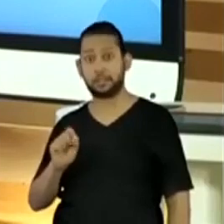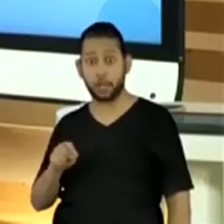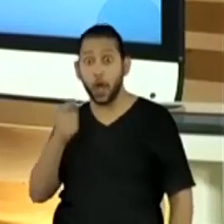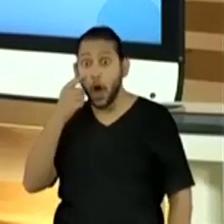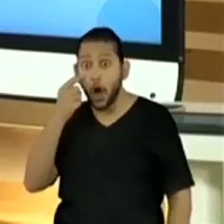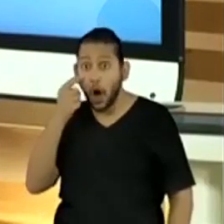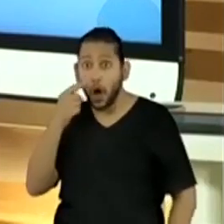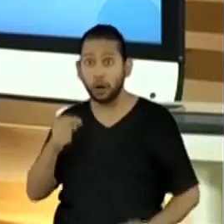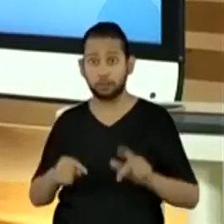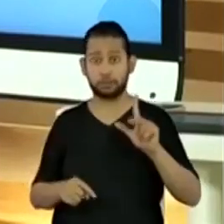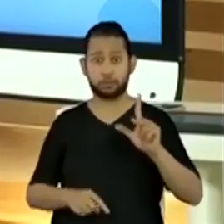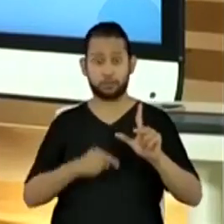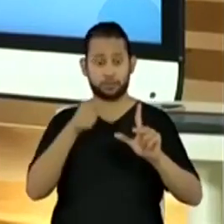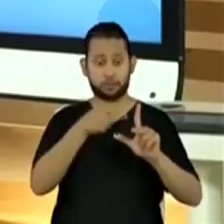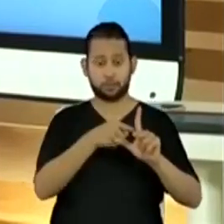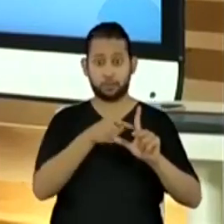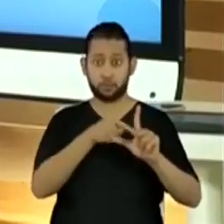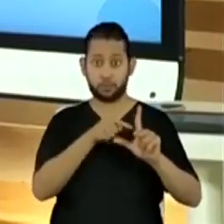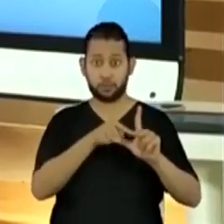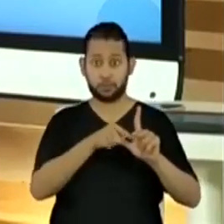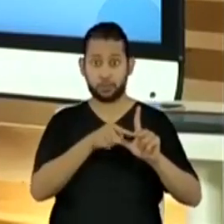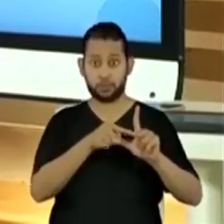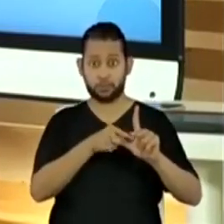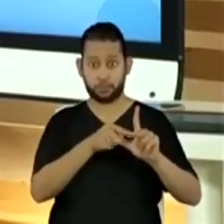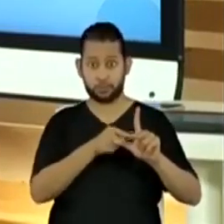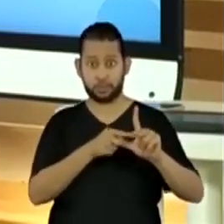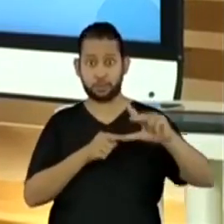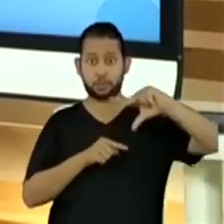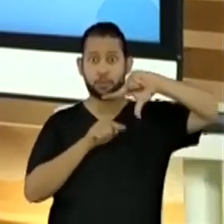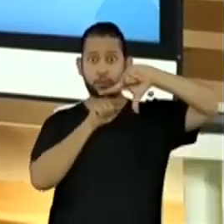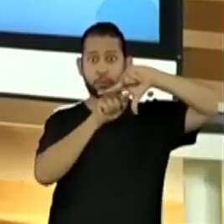2, 3, 4.